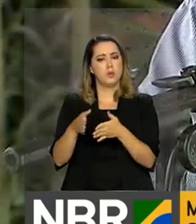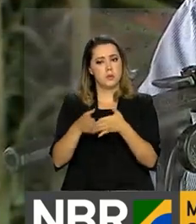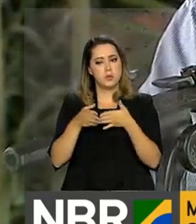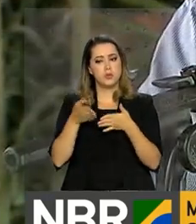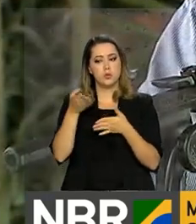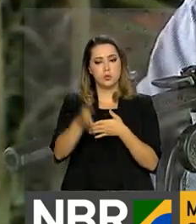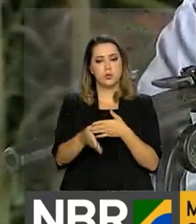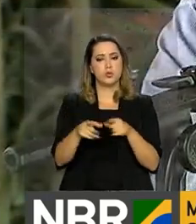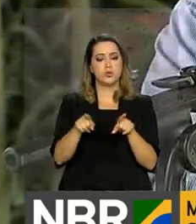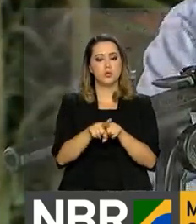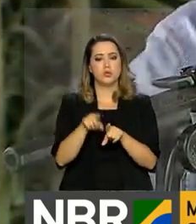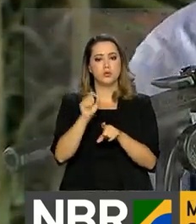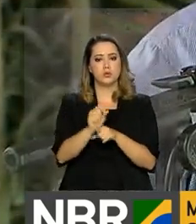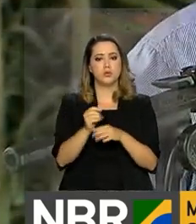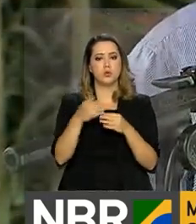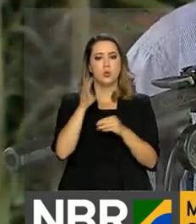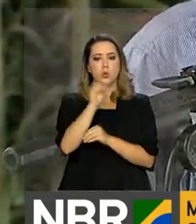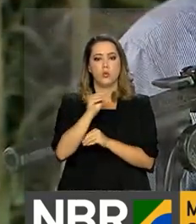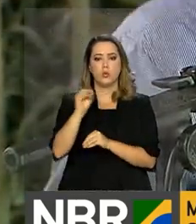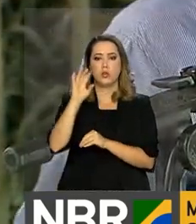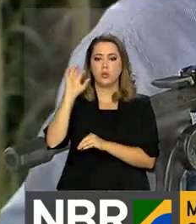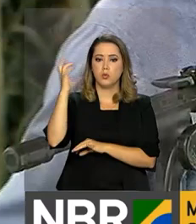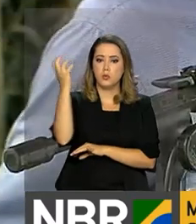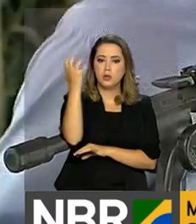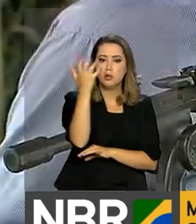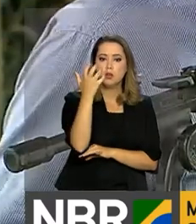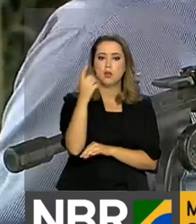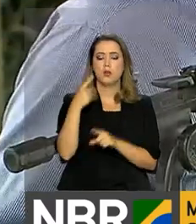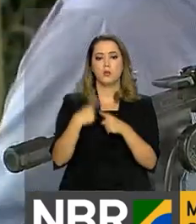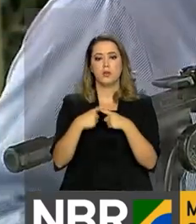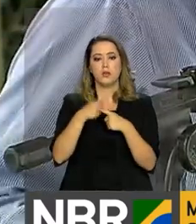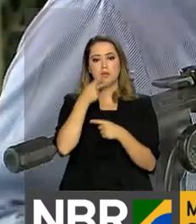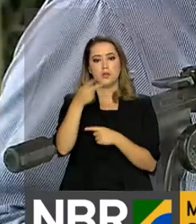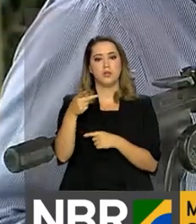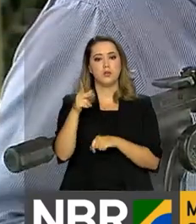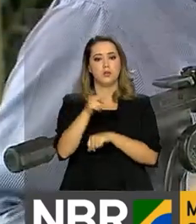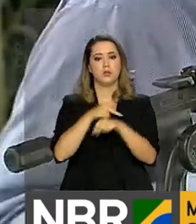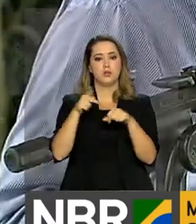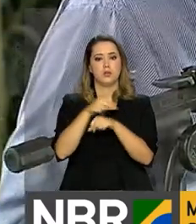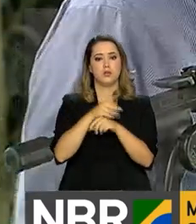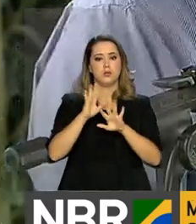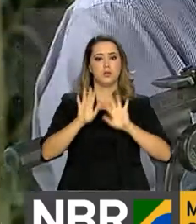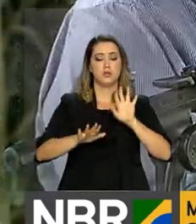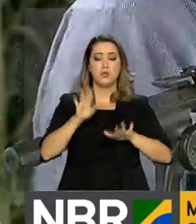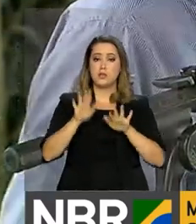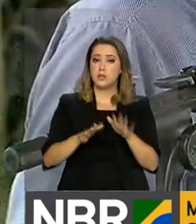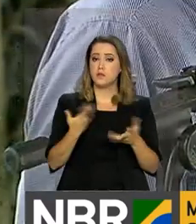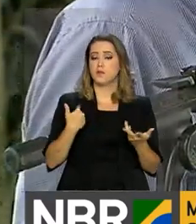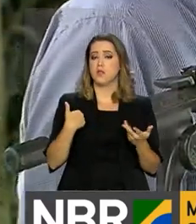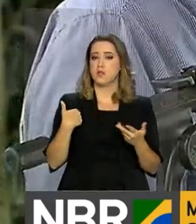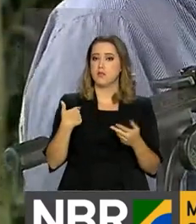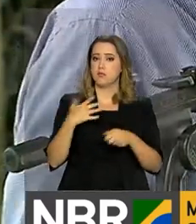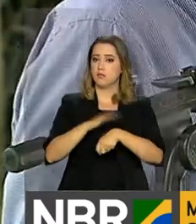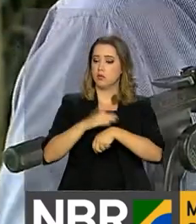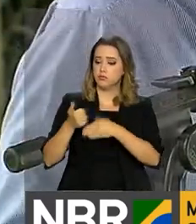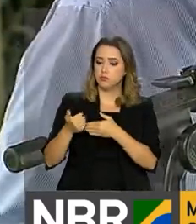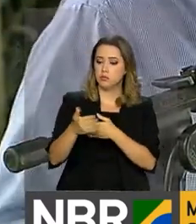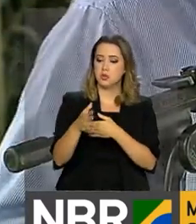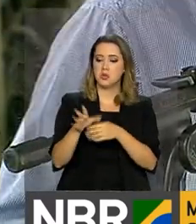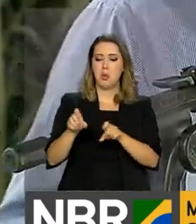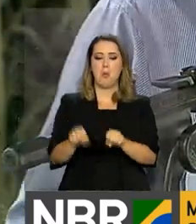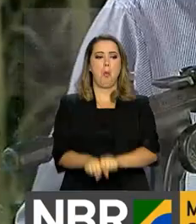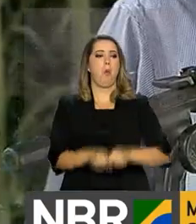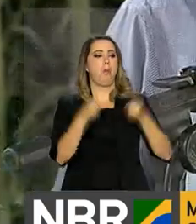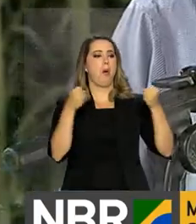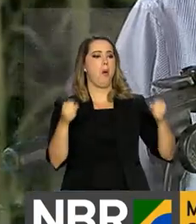essa coisa da preservação ambiental. Porque eu devo dizer, os países, de alguma maneira, ao longo do tempo, acabaram destruindo